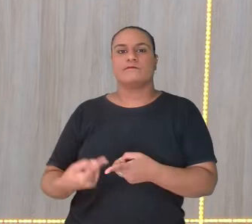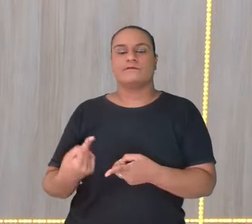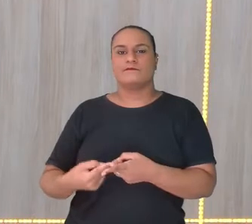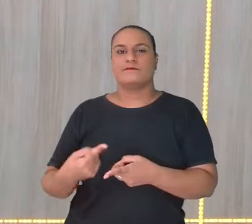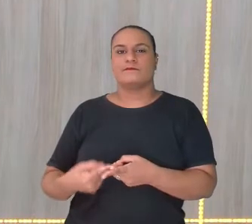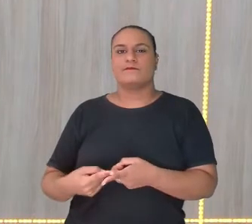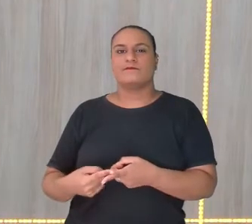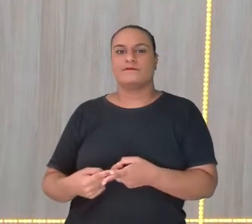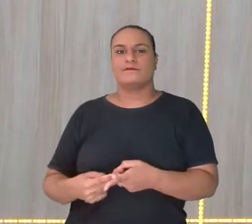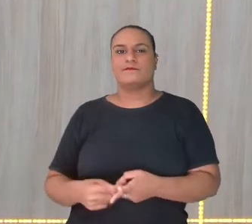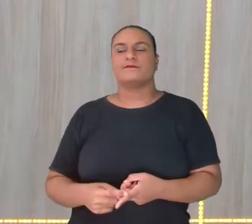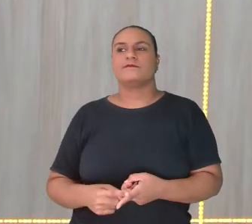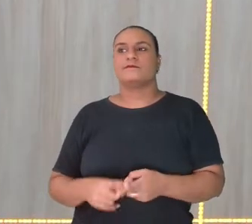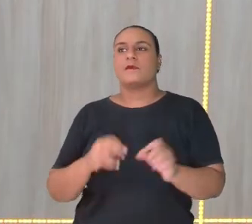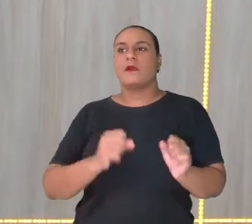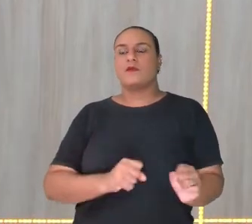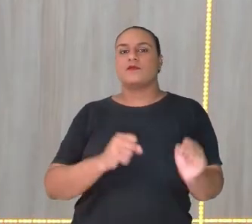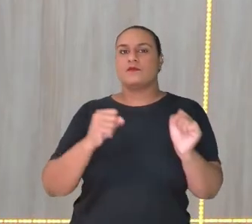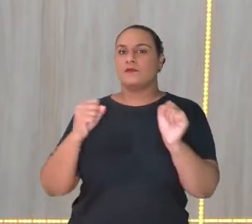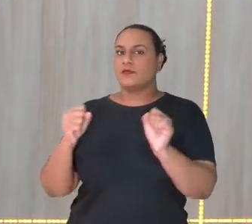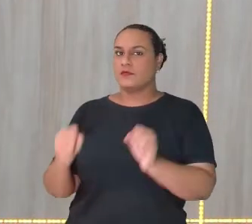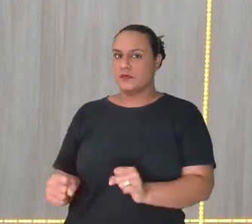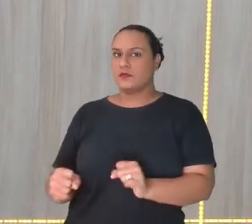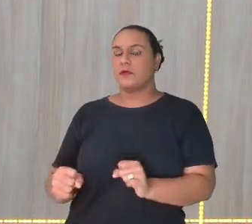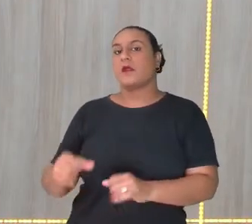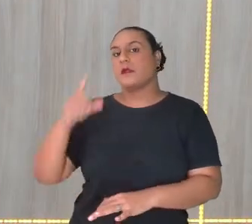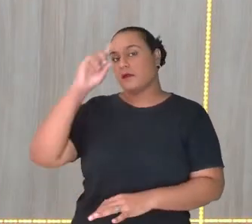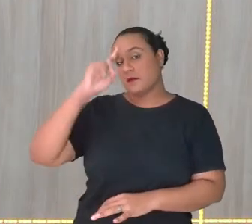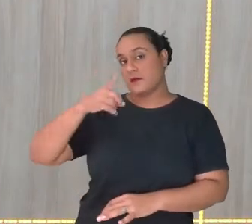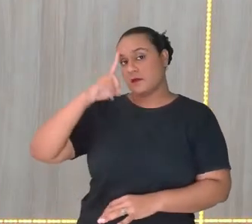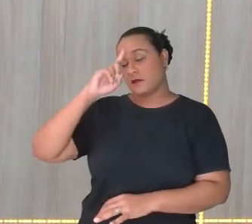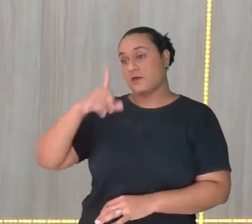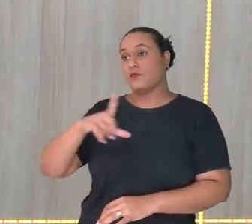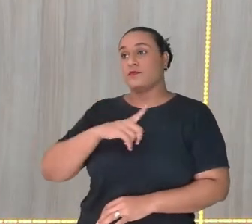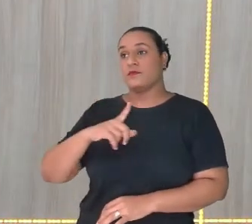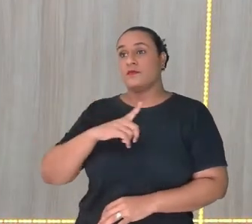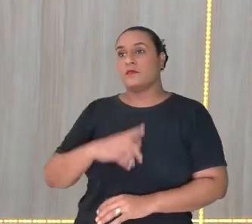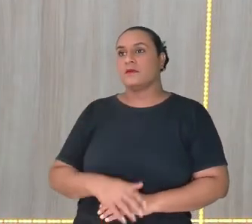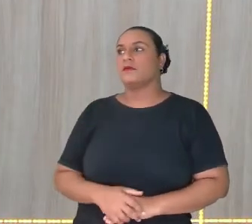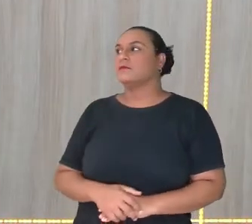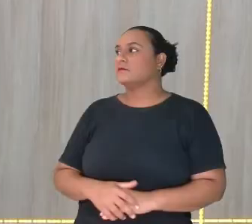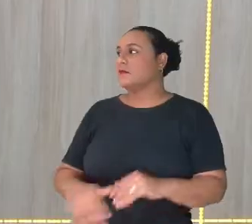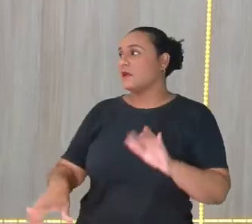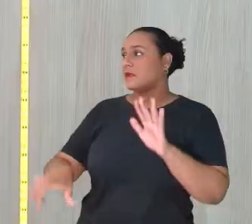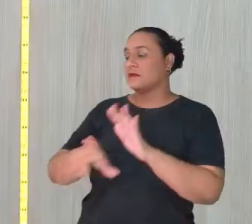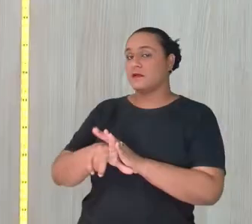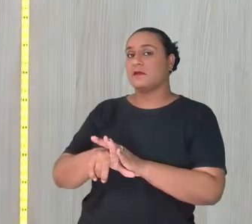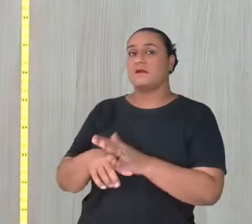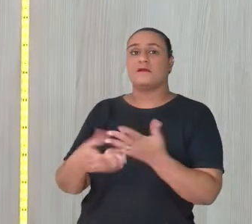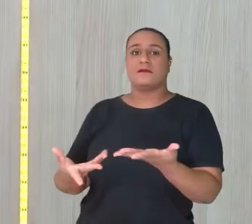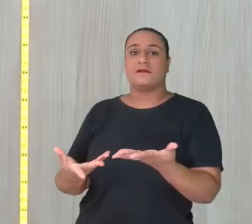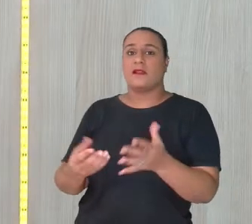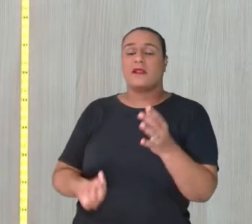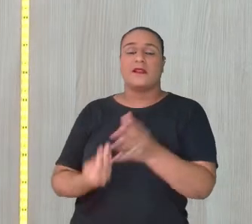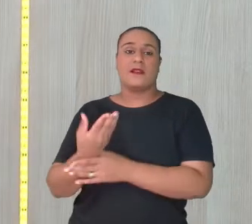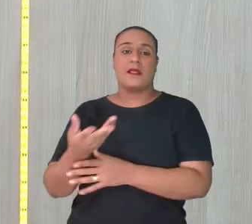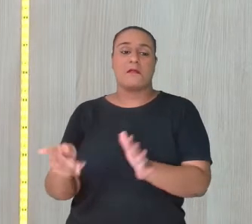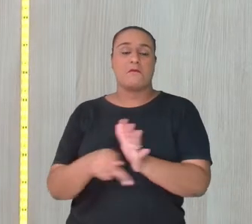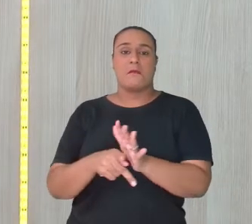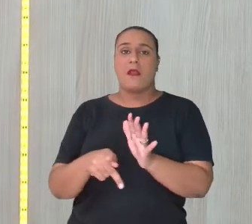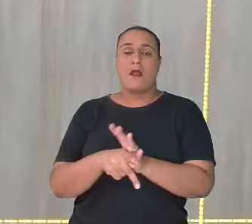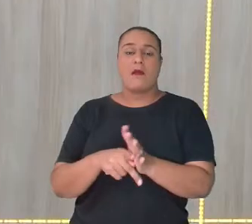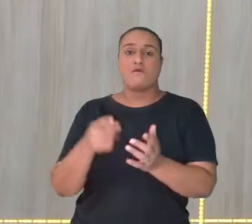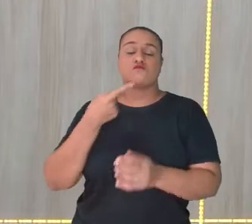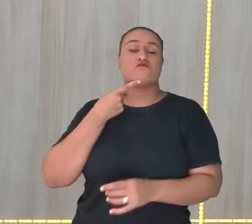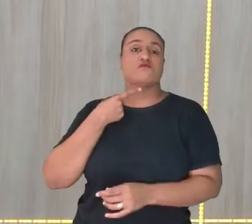questão do poder, né, que esses senhores adquiriam. As leis eram feitas para eles mesmos. Para eles mesmos,